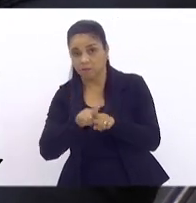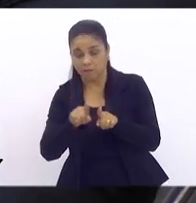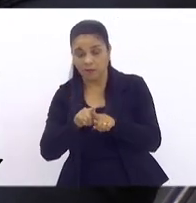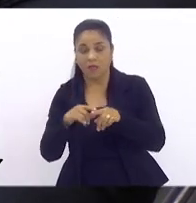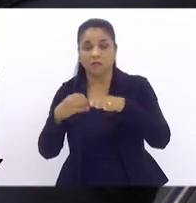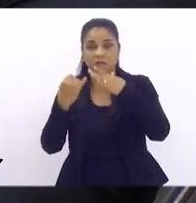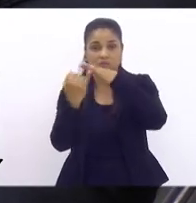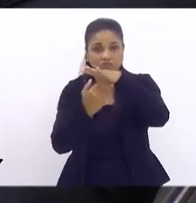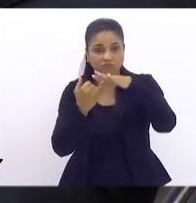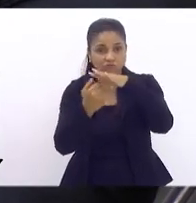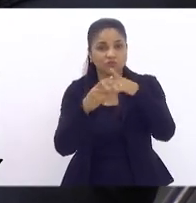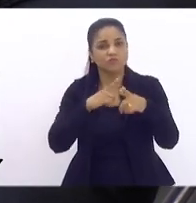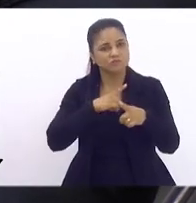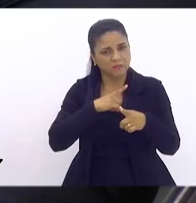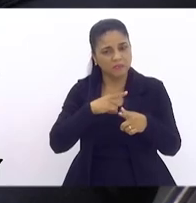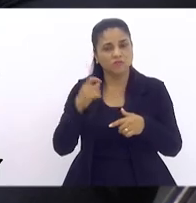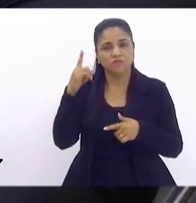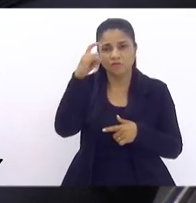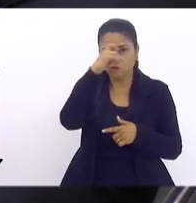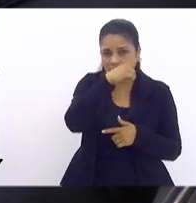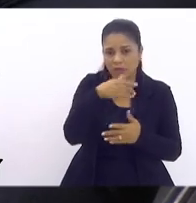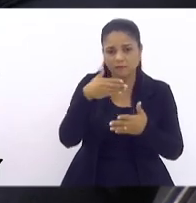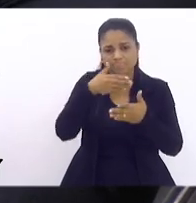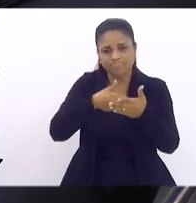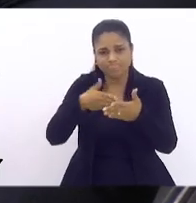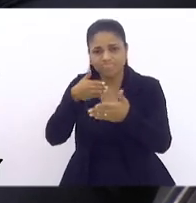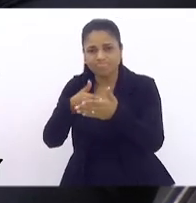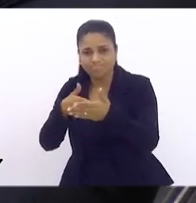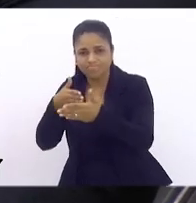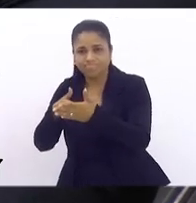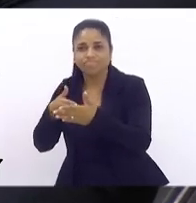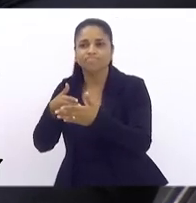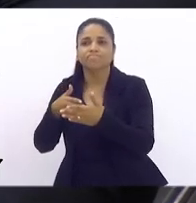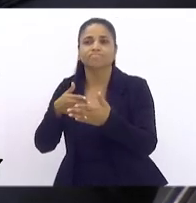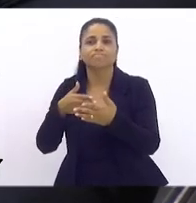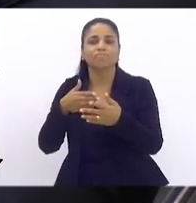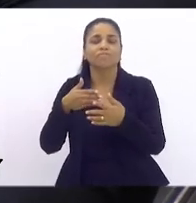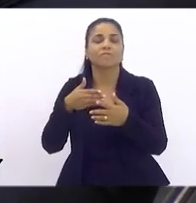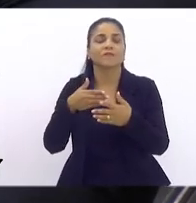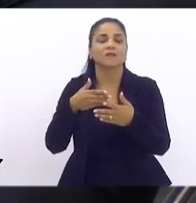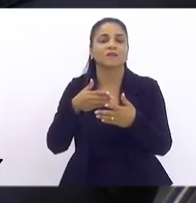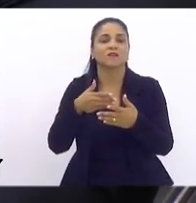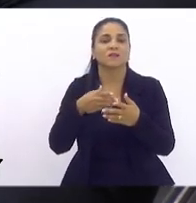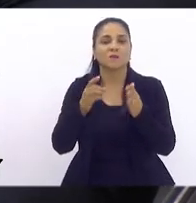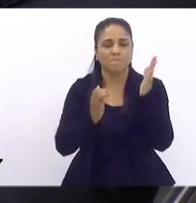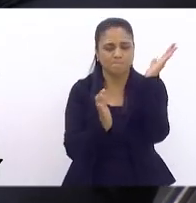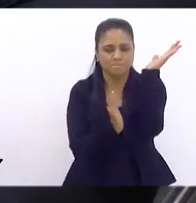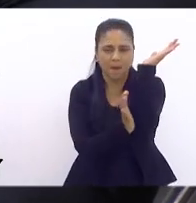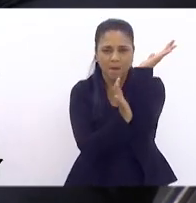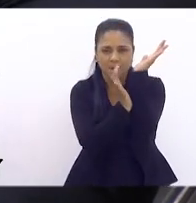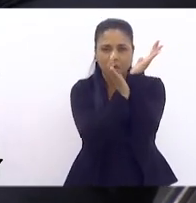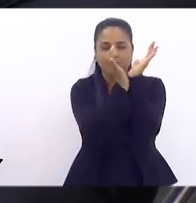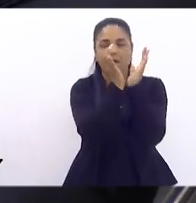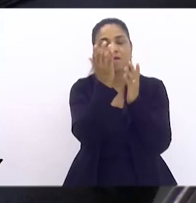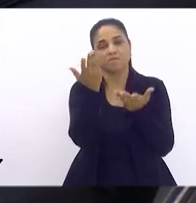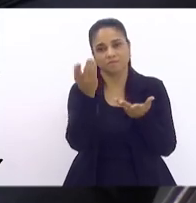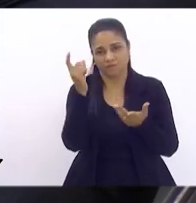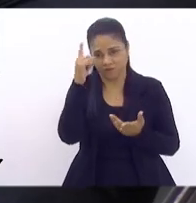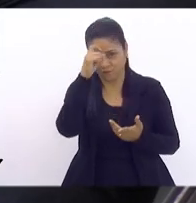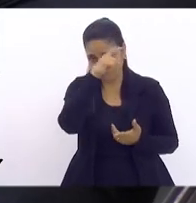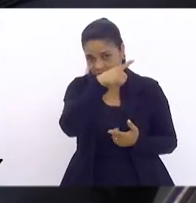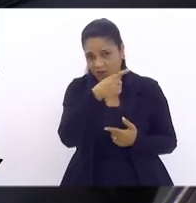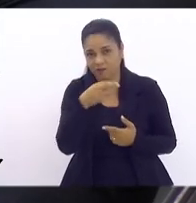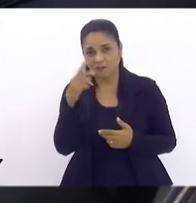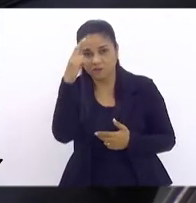entraves burocráticos contribuem para para dificultar essas investigações né a gente precisa